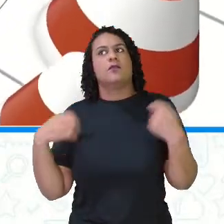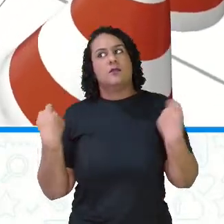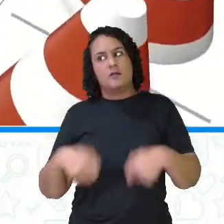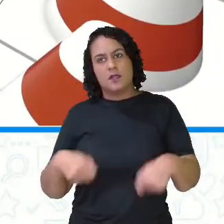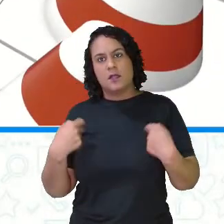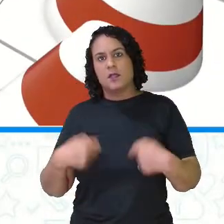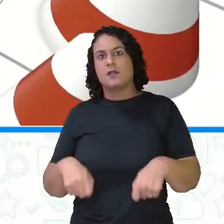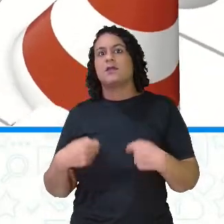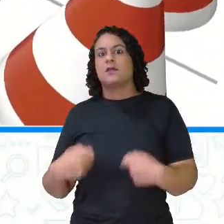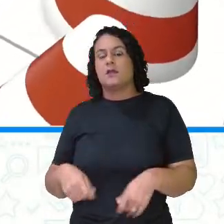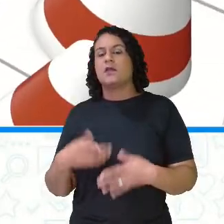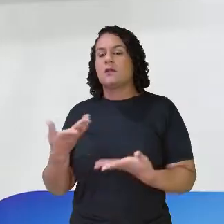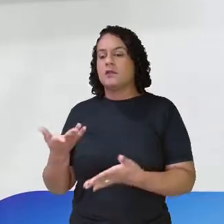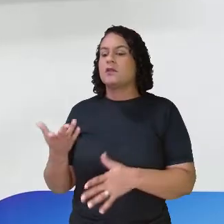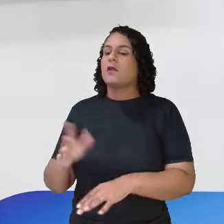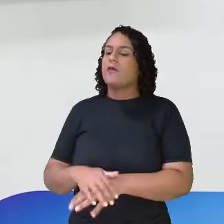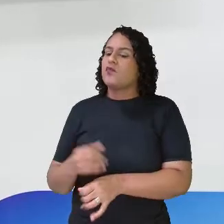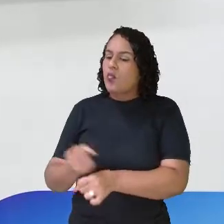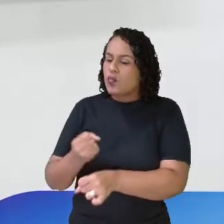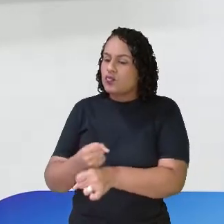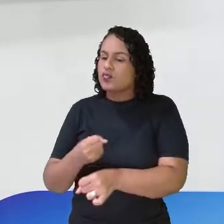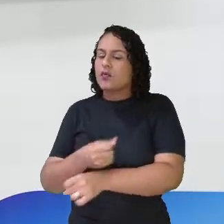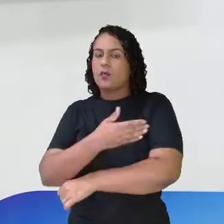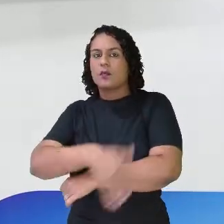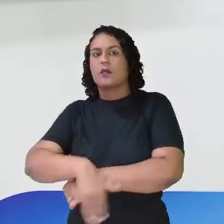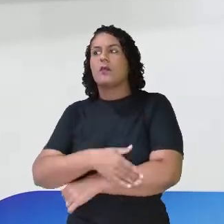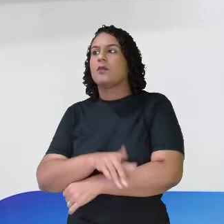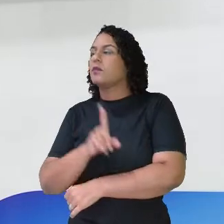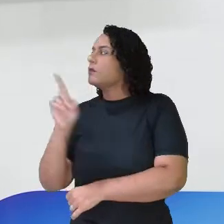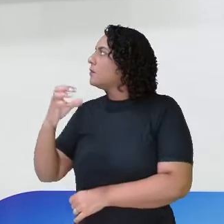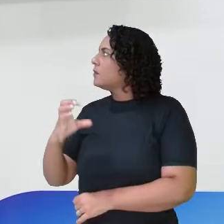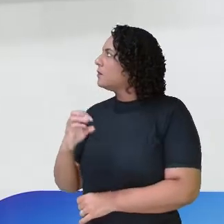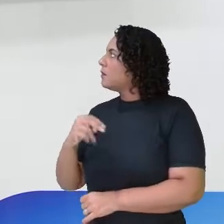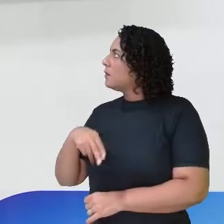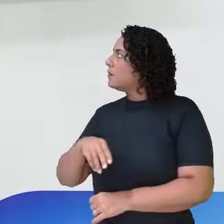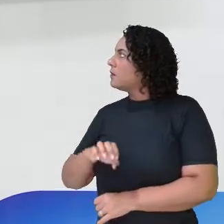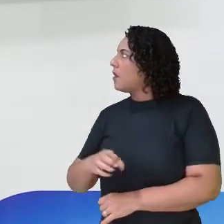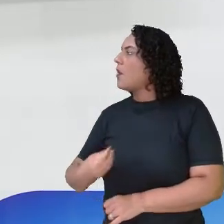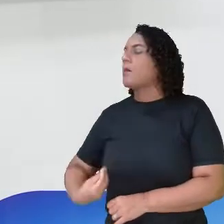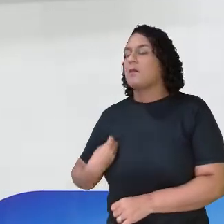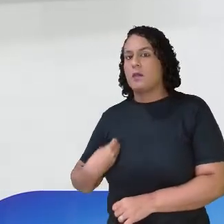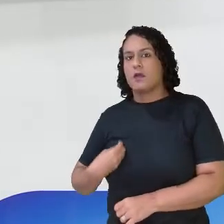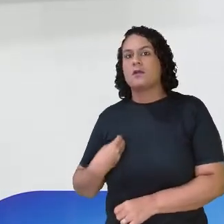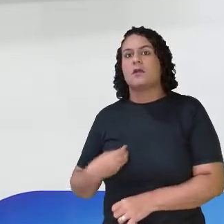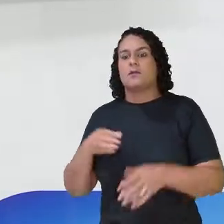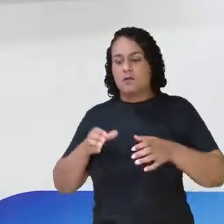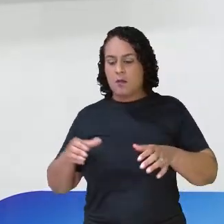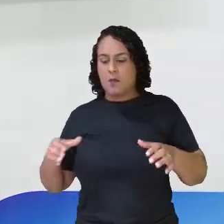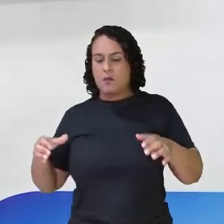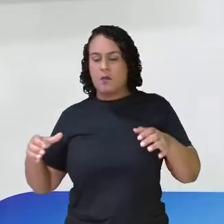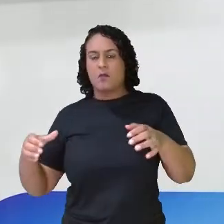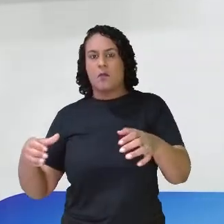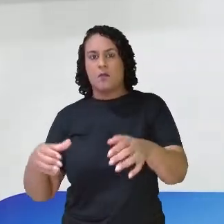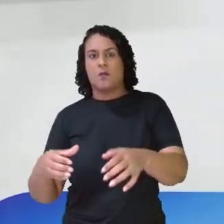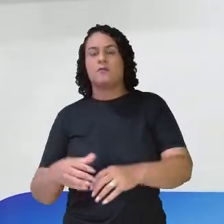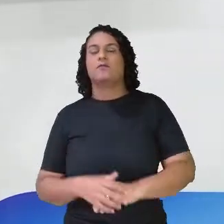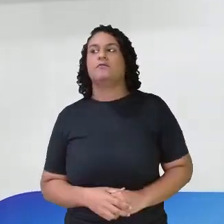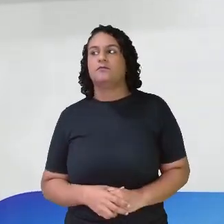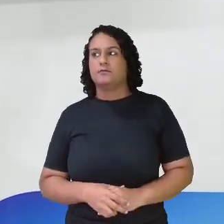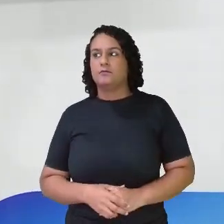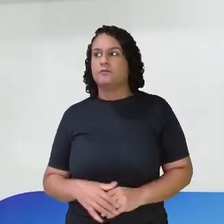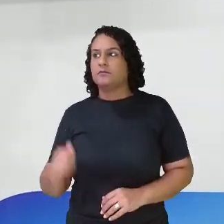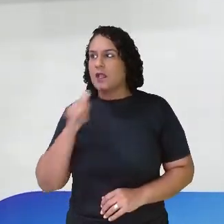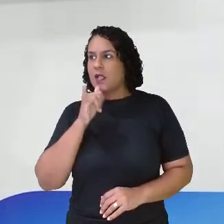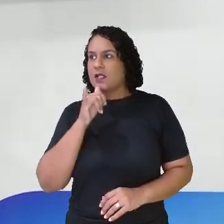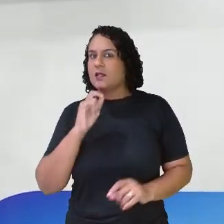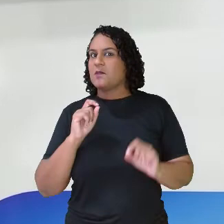fazer alguma obra na rua, esses cones sempre estão presentes, né? Exemplo